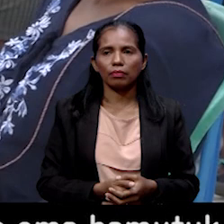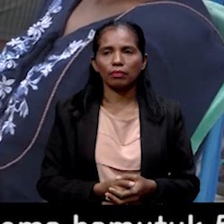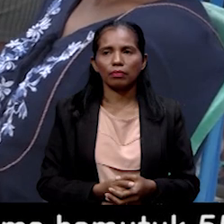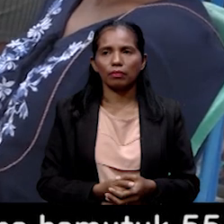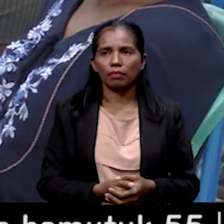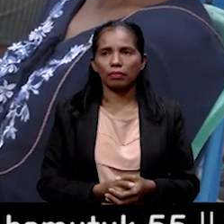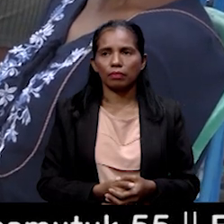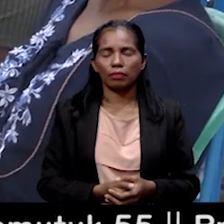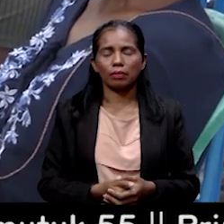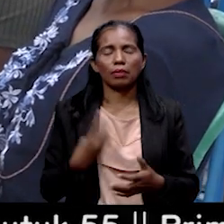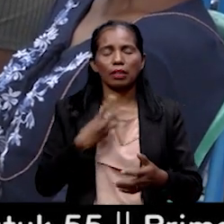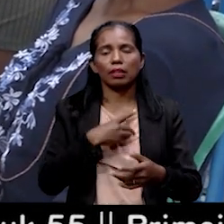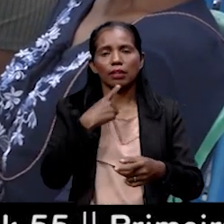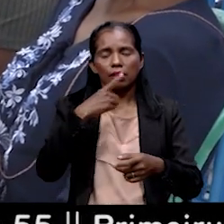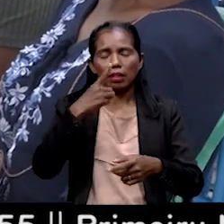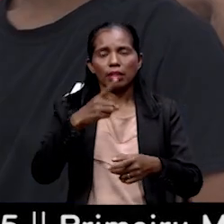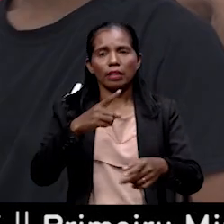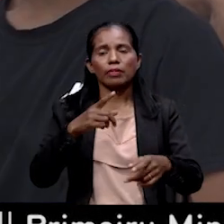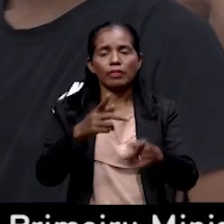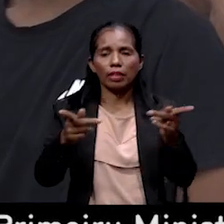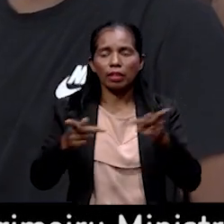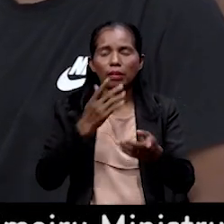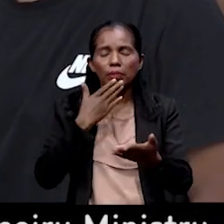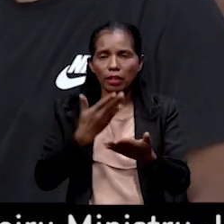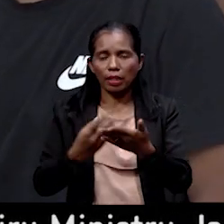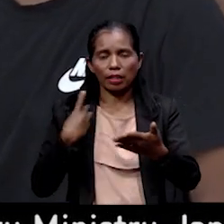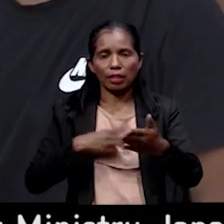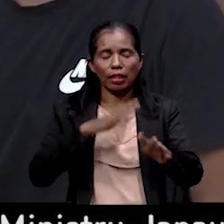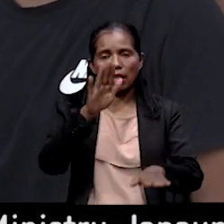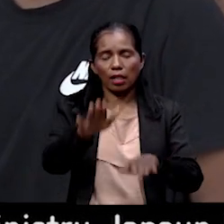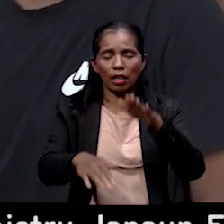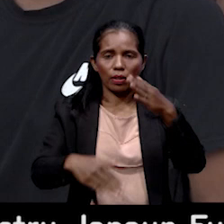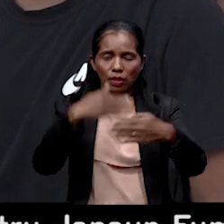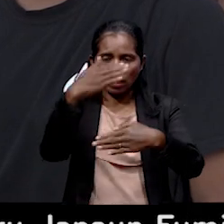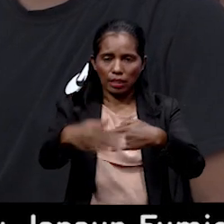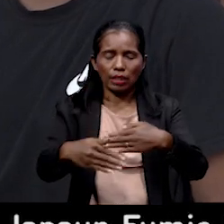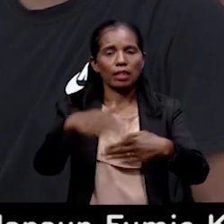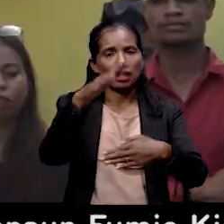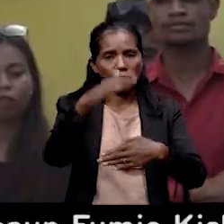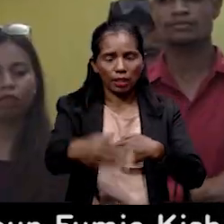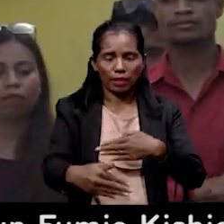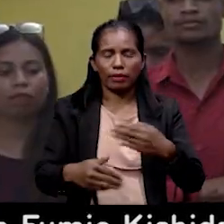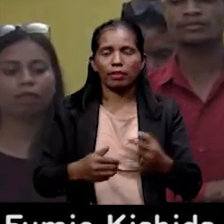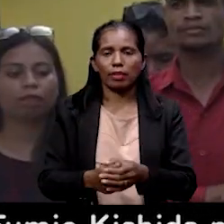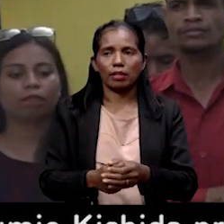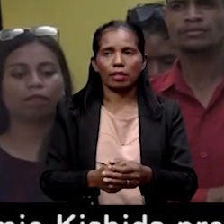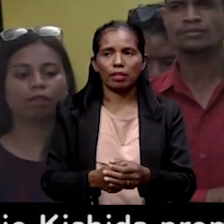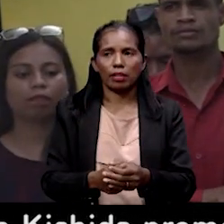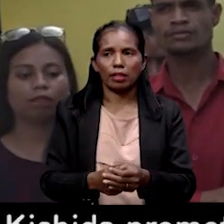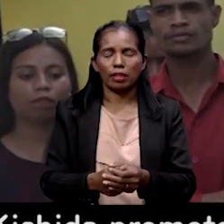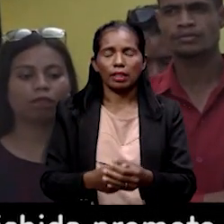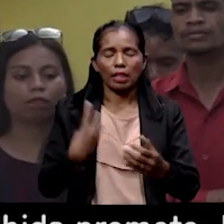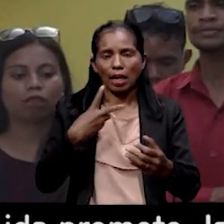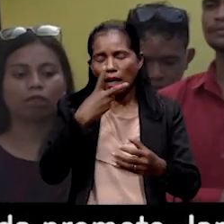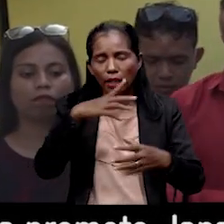de excelência. Nenê, e de lá, hakat ida, fotan hakat ida, da ruma e a cua que ida,